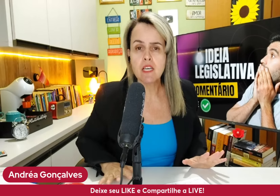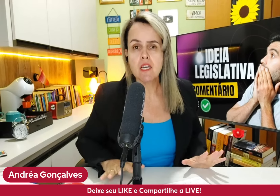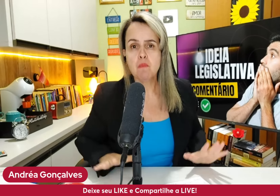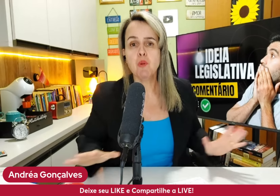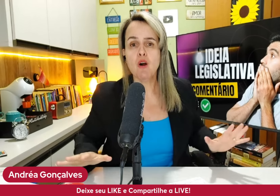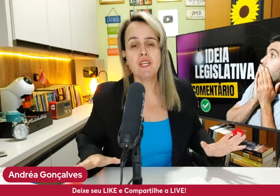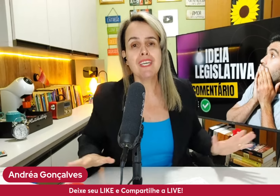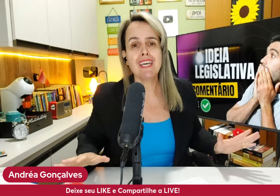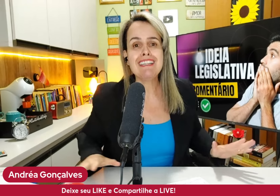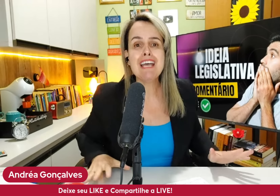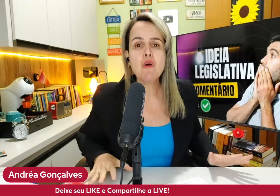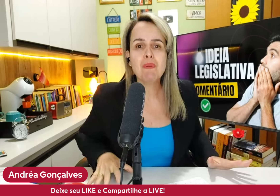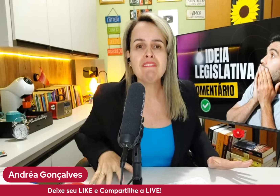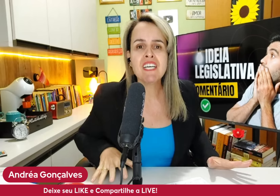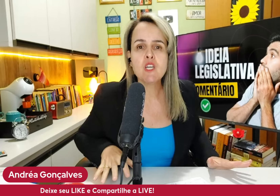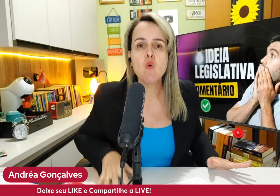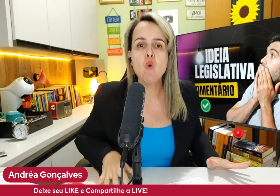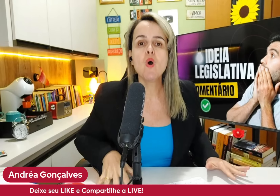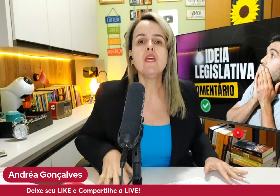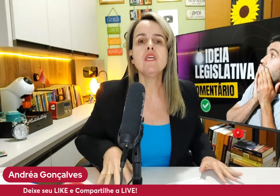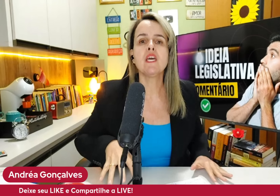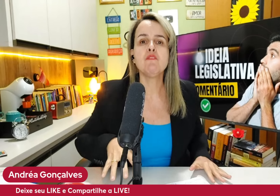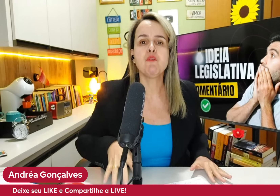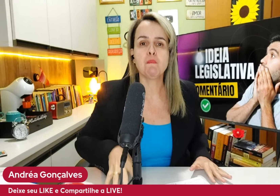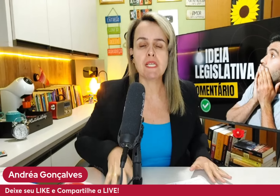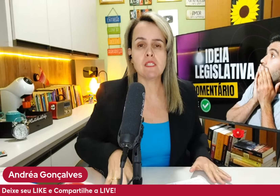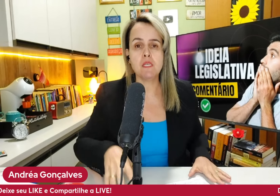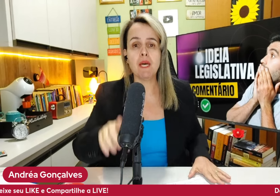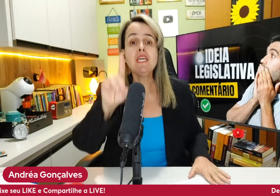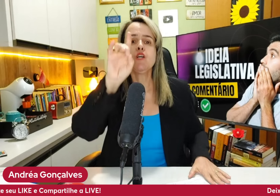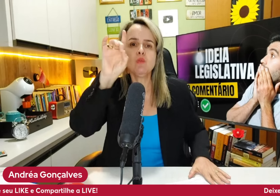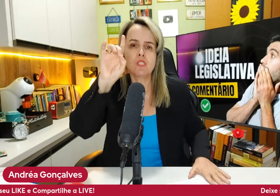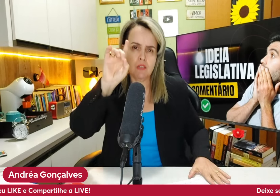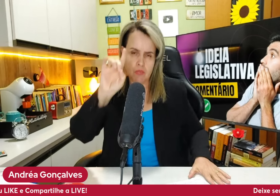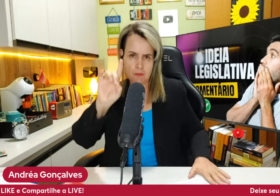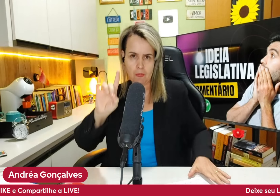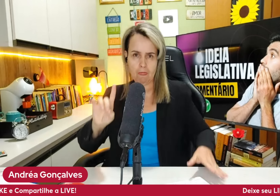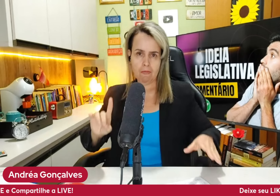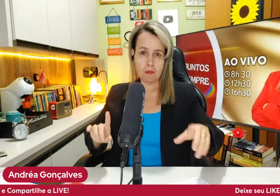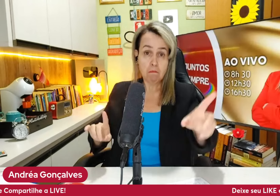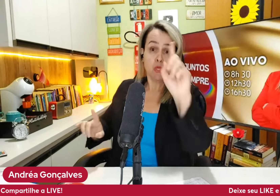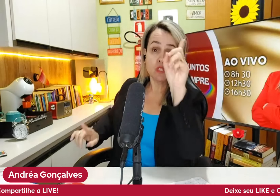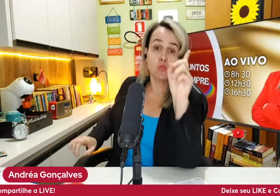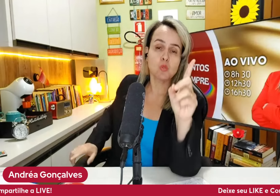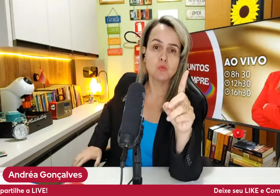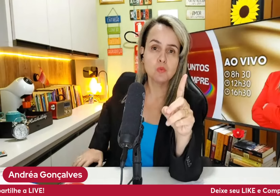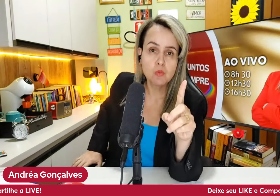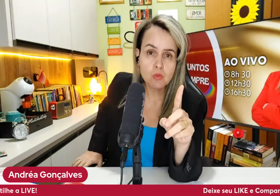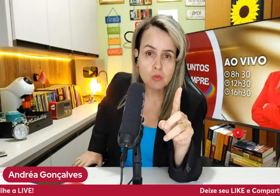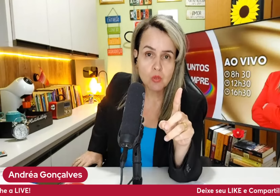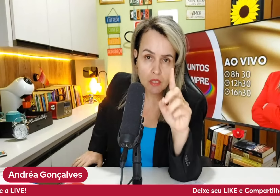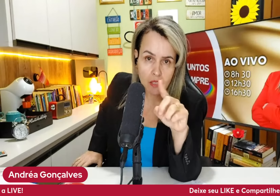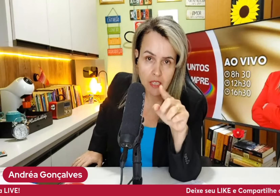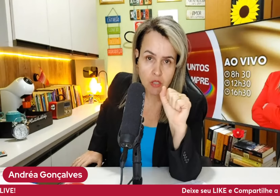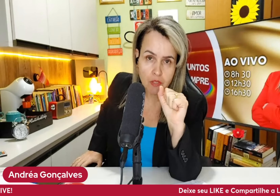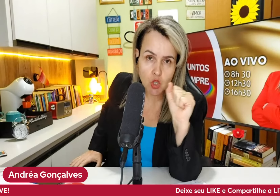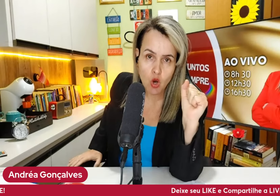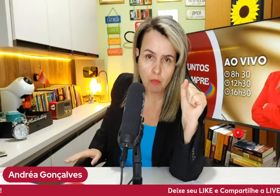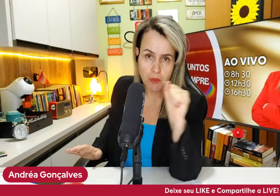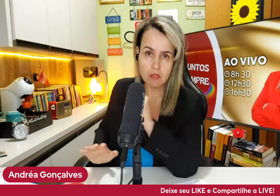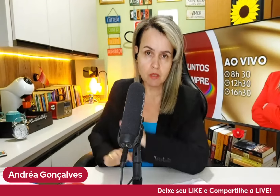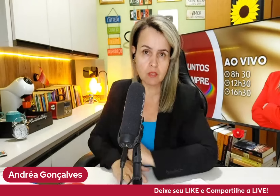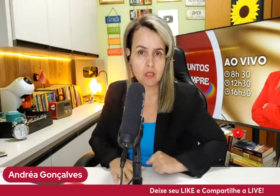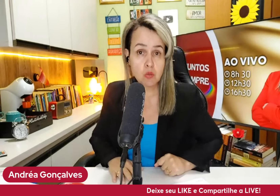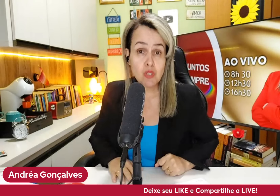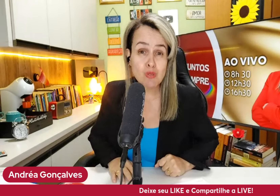mora prova que não prevaricou e que foi cima inclusive por isso que a tentativa de